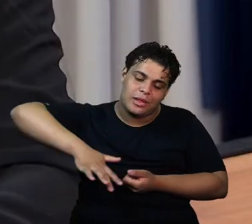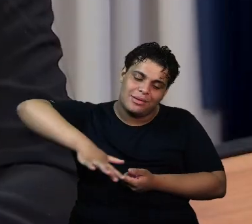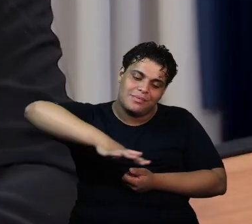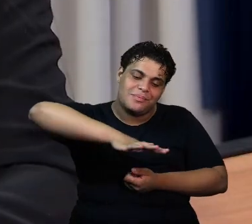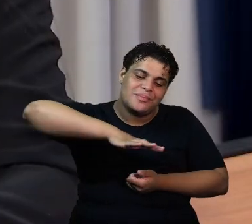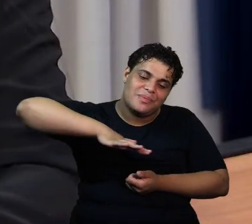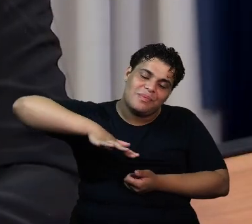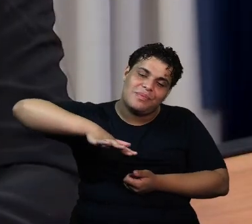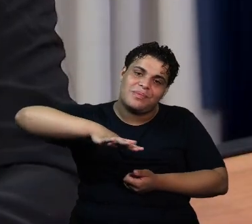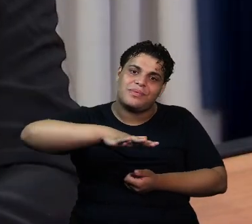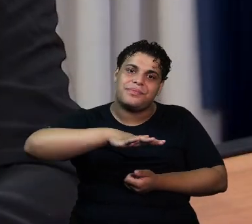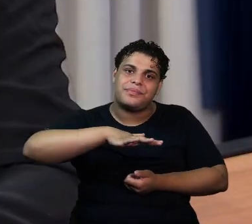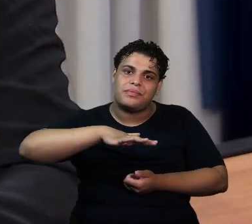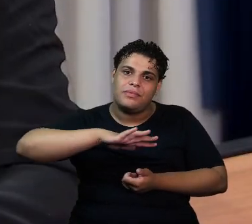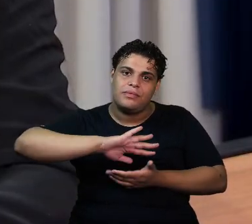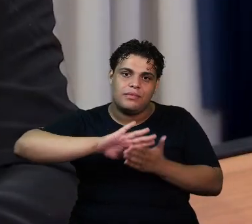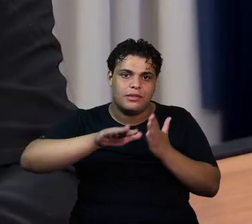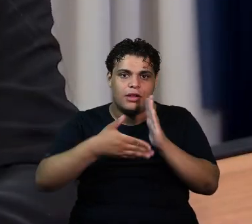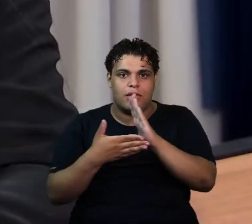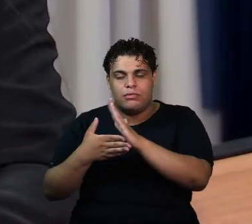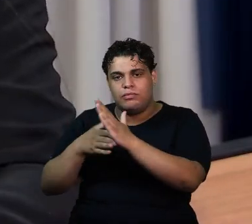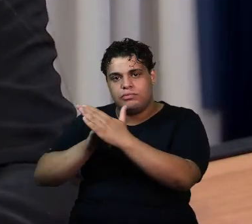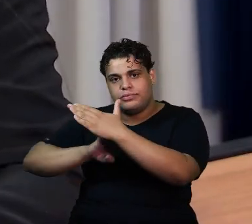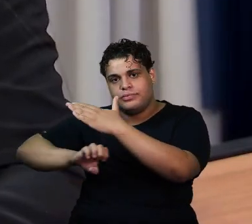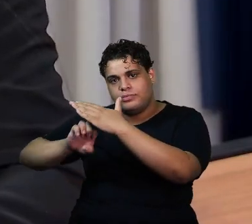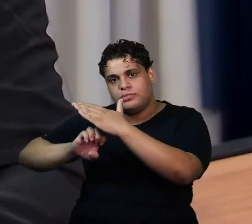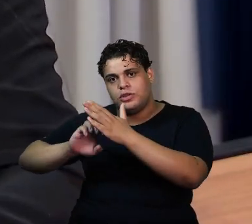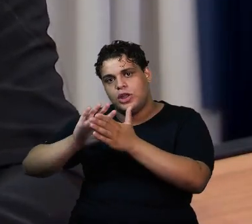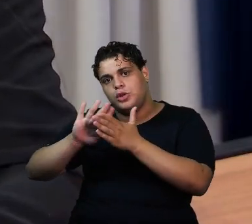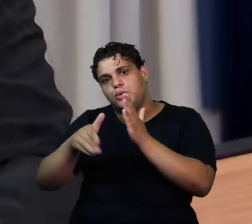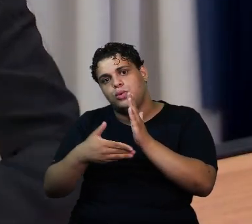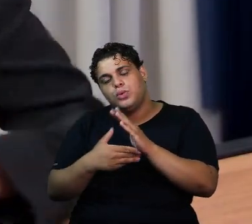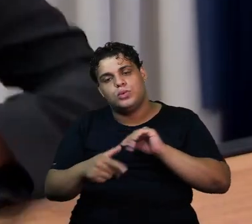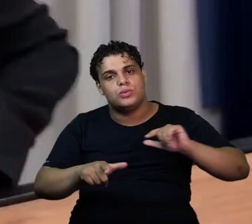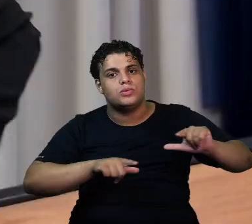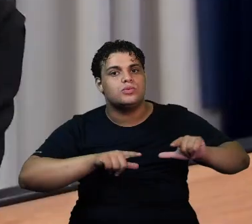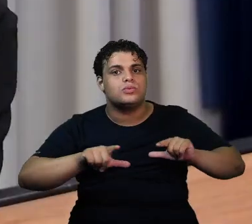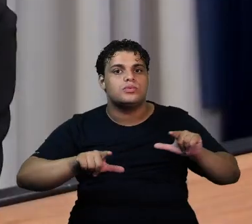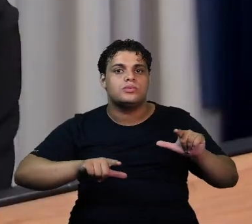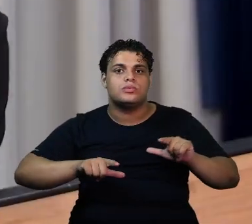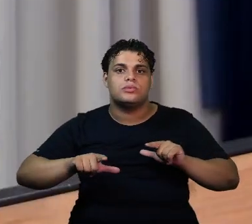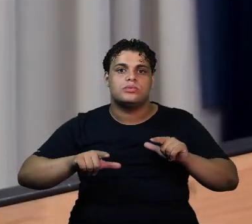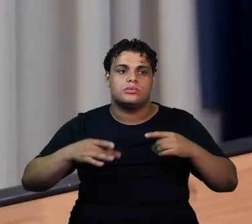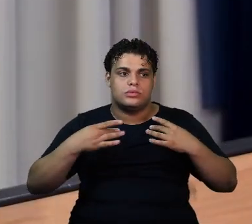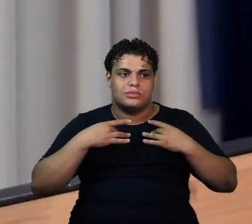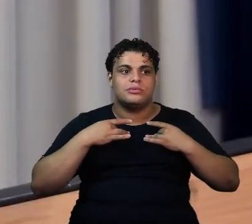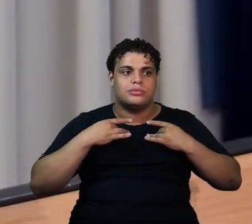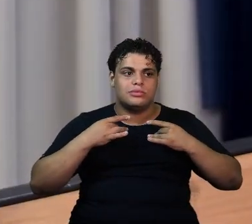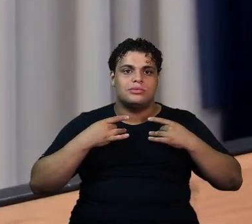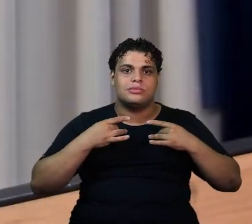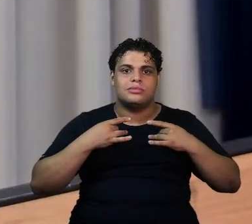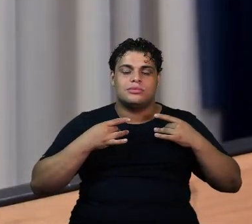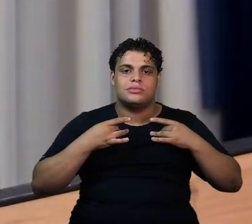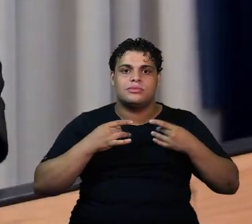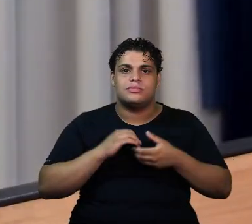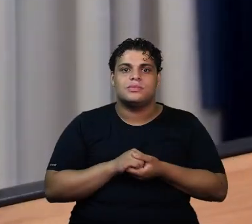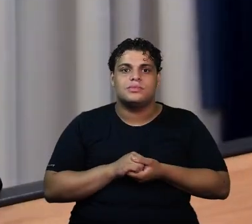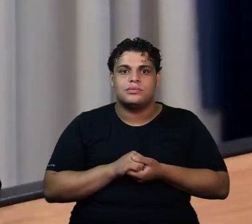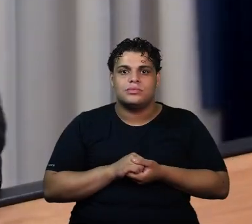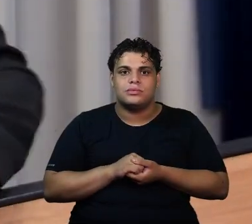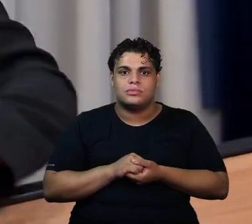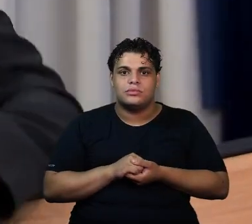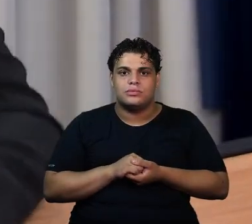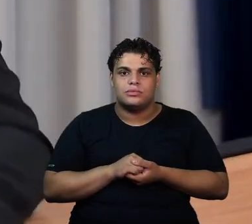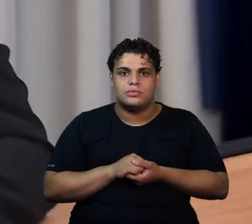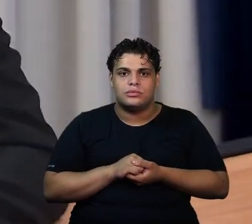atuação, são todos empresários, né? Todo mundo trabalha, então é voluntário também, né? Então todo mundo está dando a